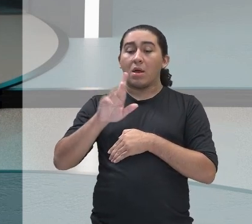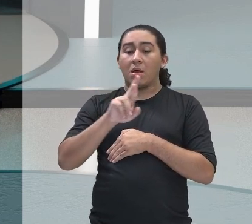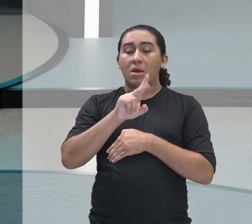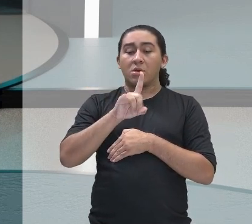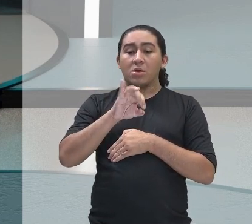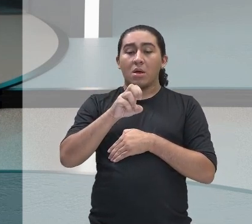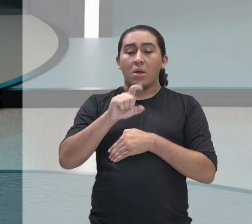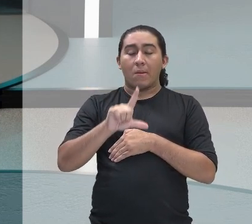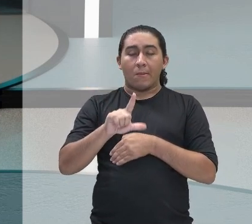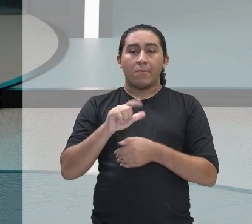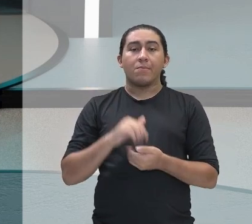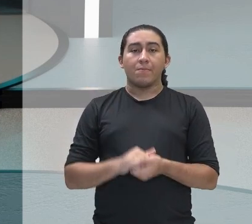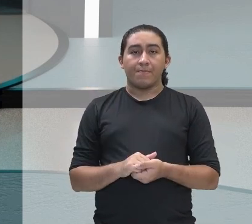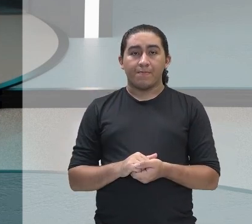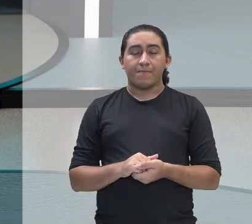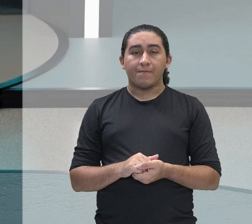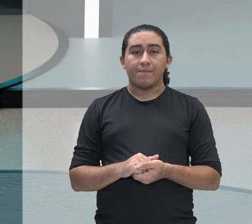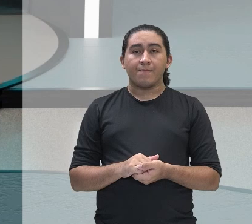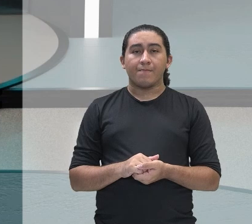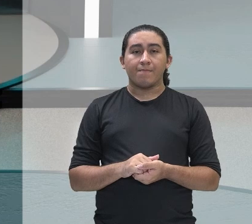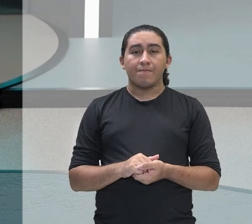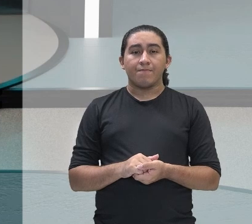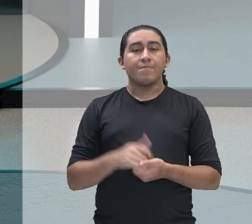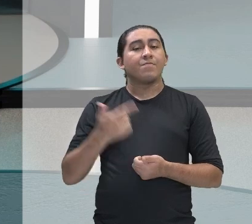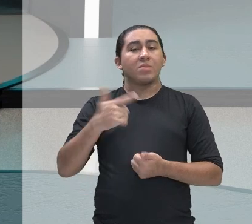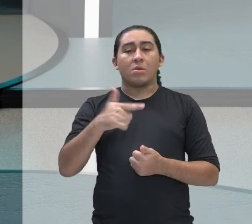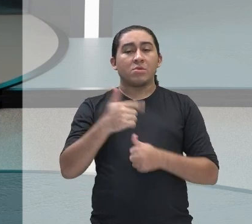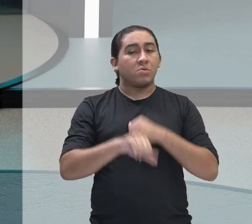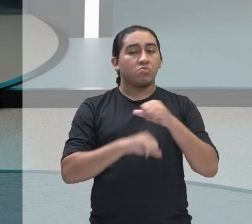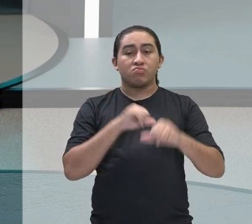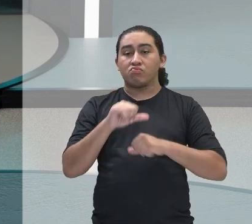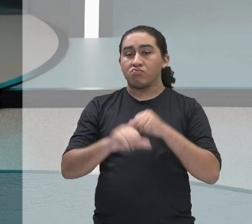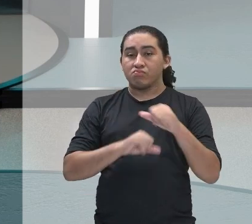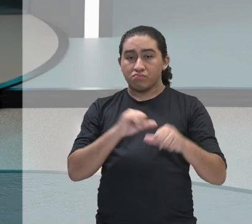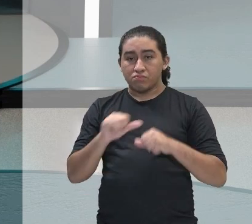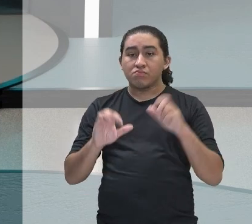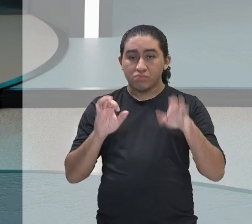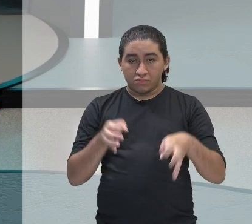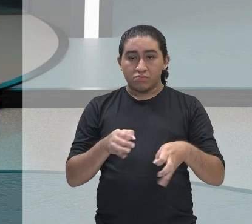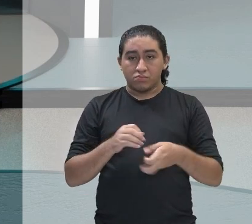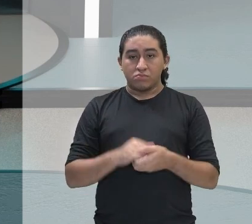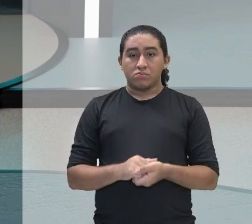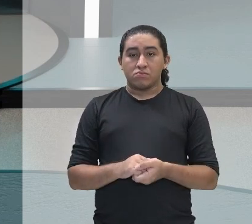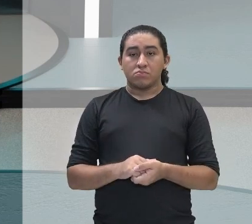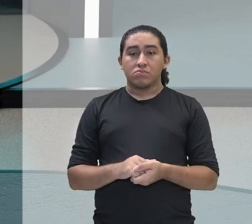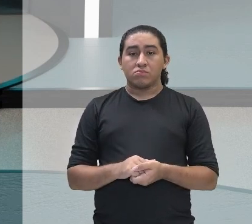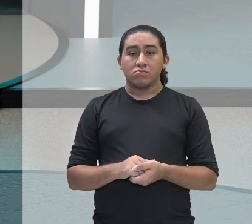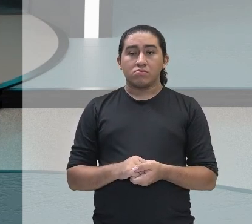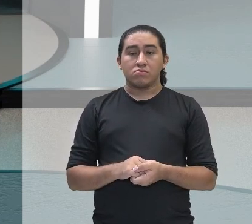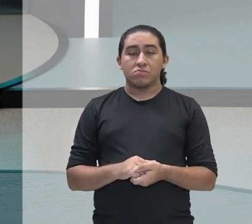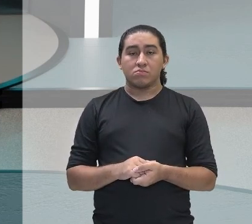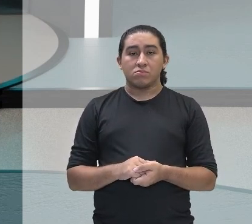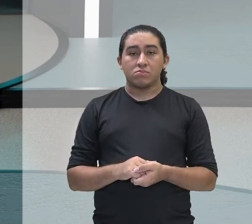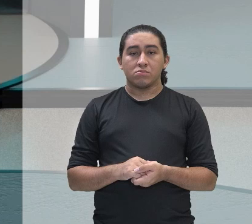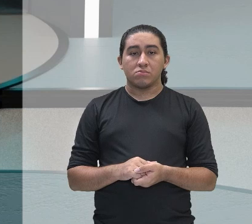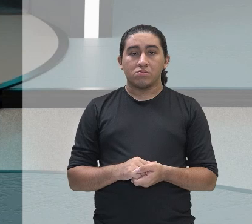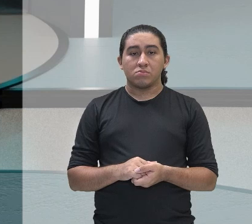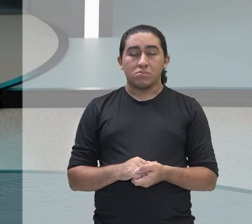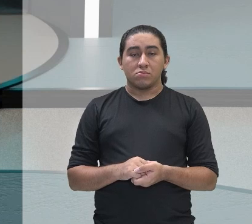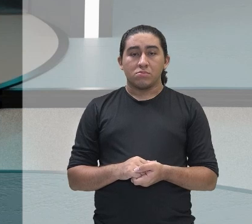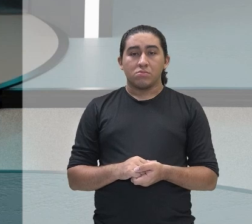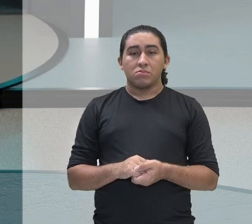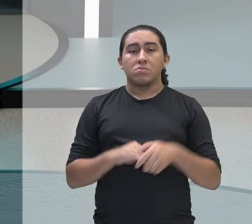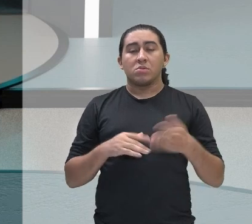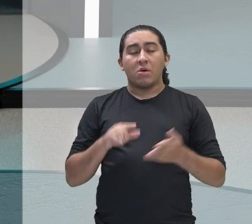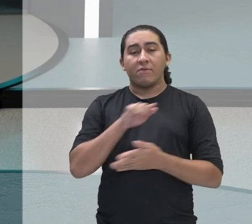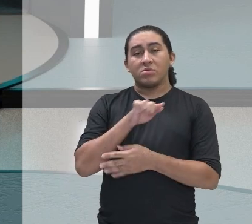O radical, ele não vai se transformar, tá? Qual é o radical da palavra livro? Aí você vai tirar